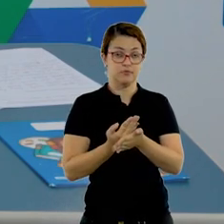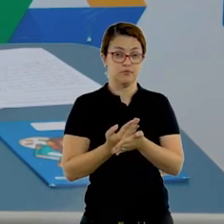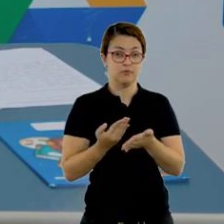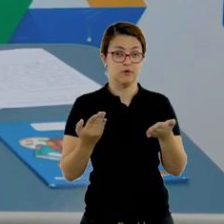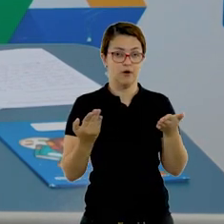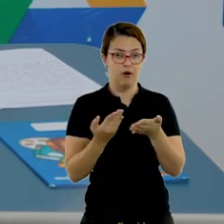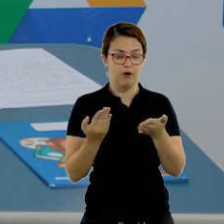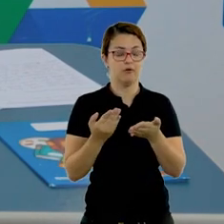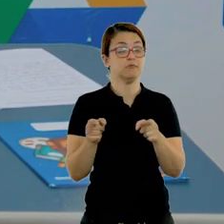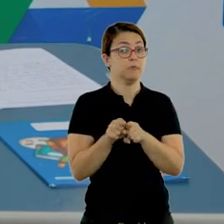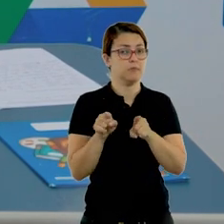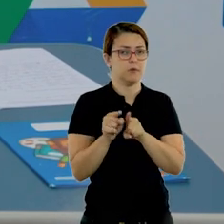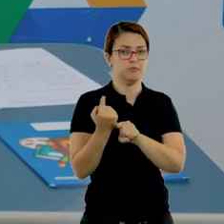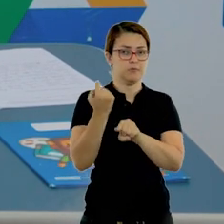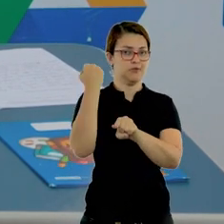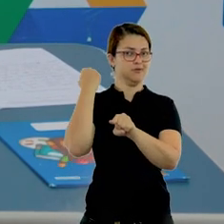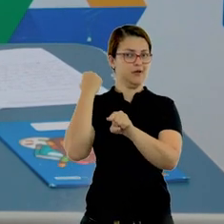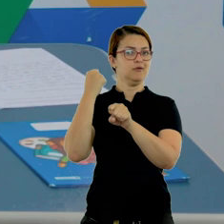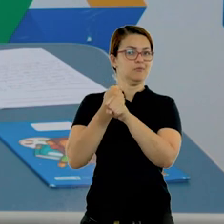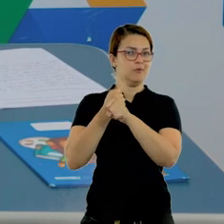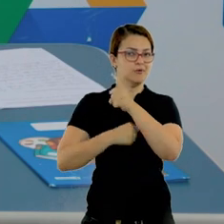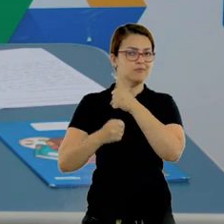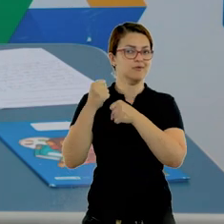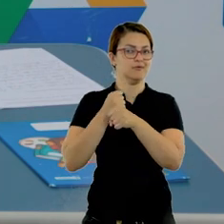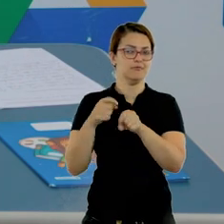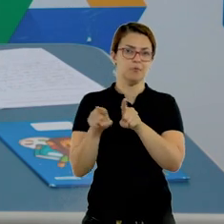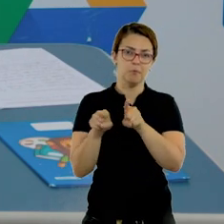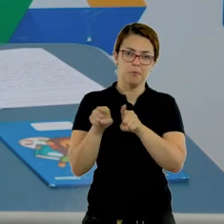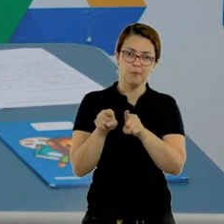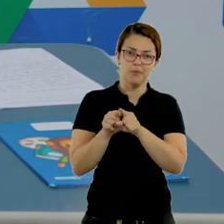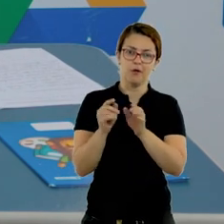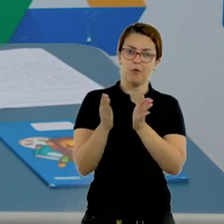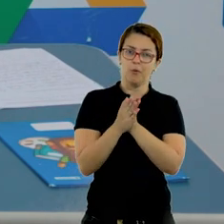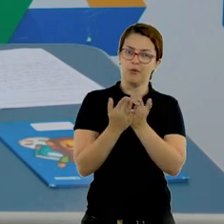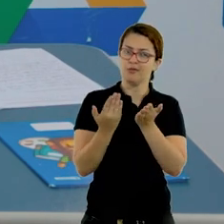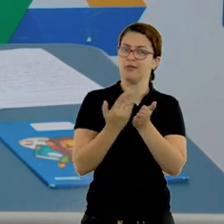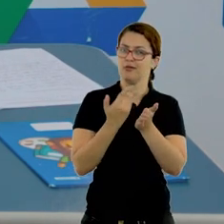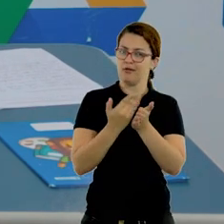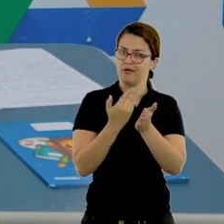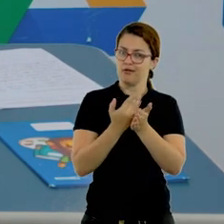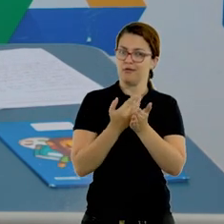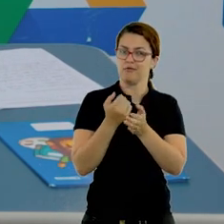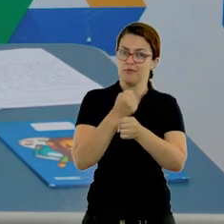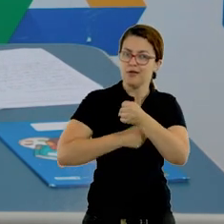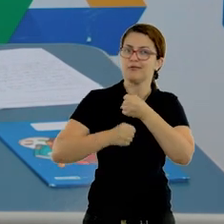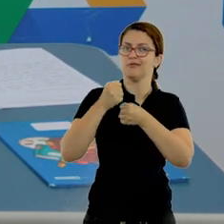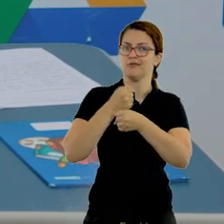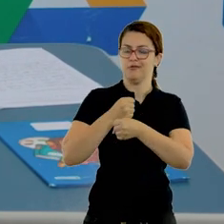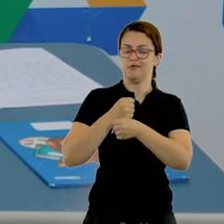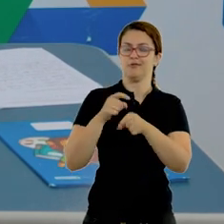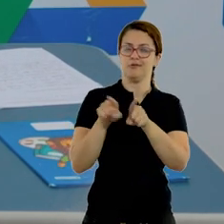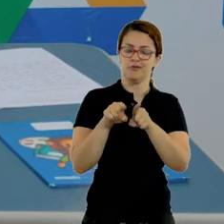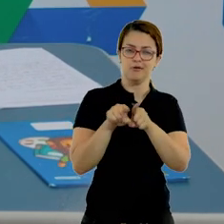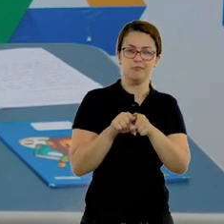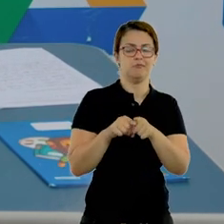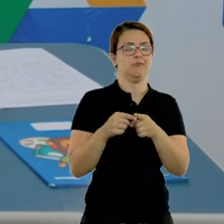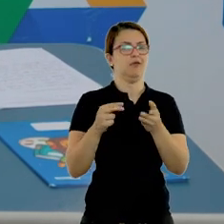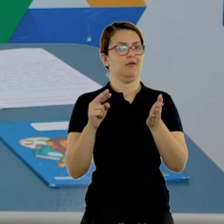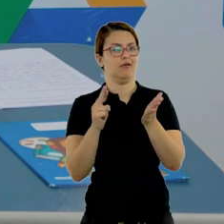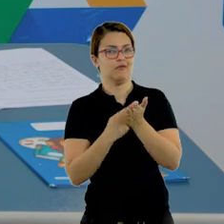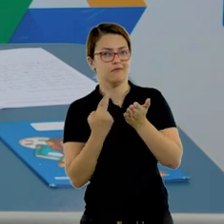vocês, que vocês têm, desse ano, de anos anteriores, o material, o livro que vocês receberam, o livro SESI de anos anteriores,